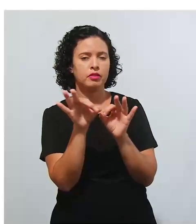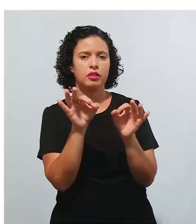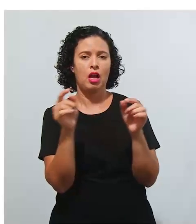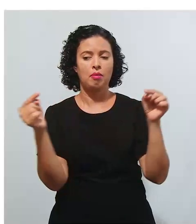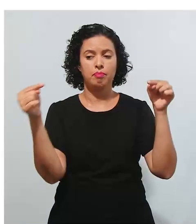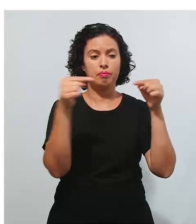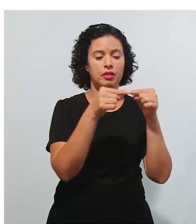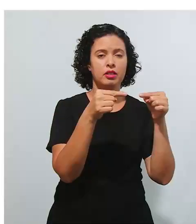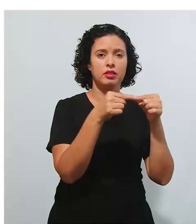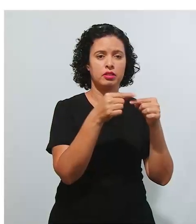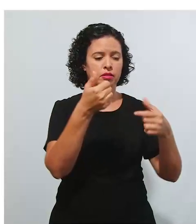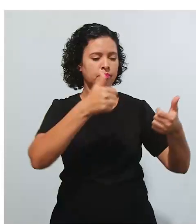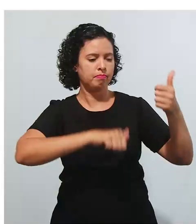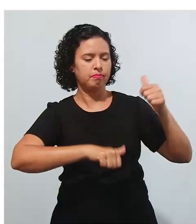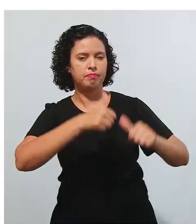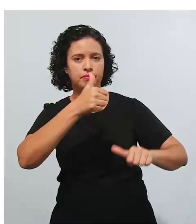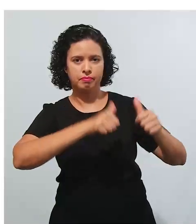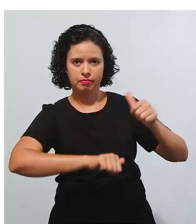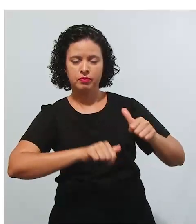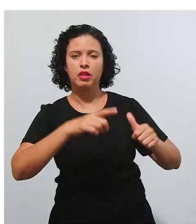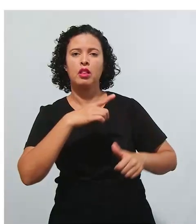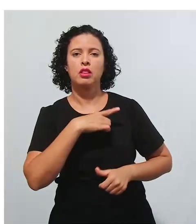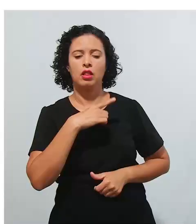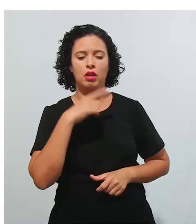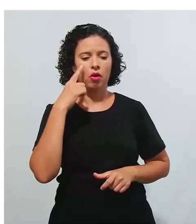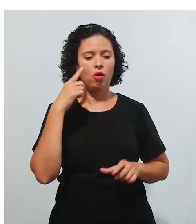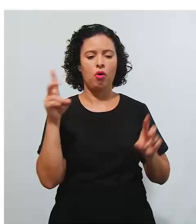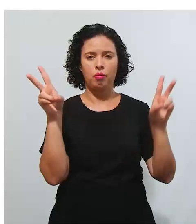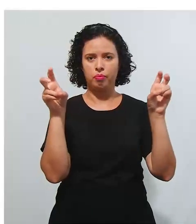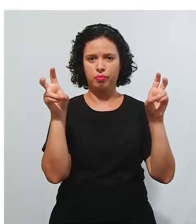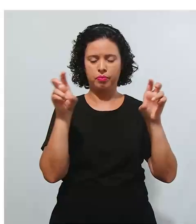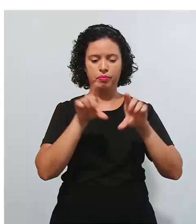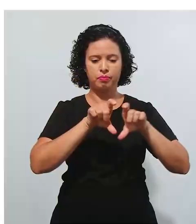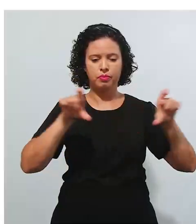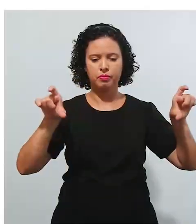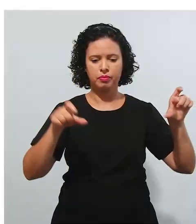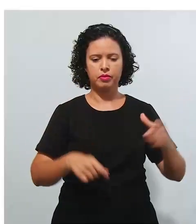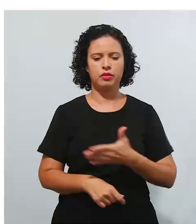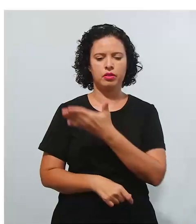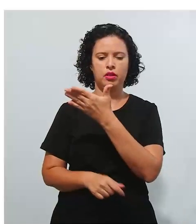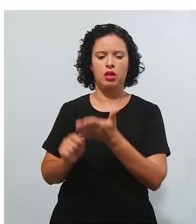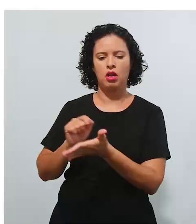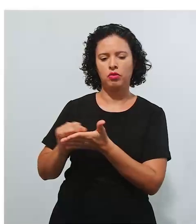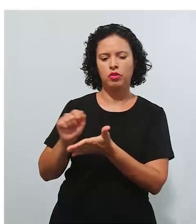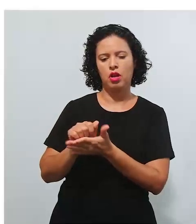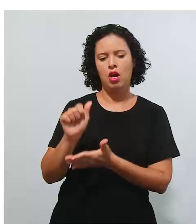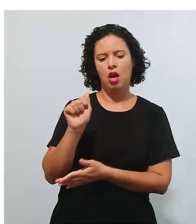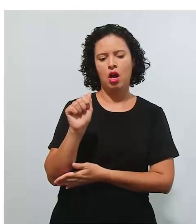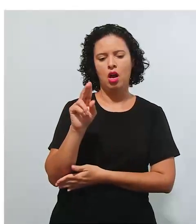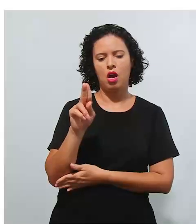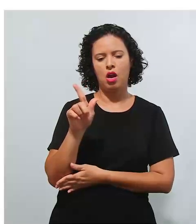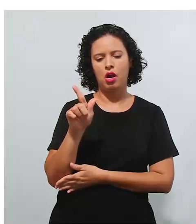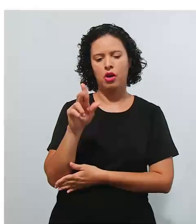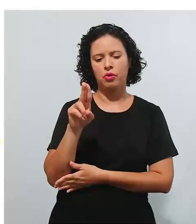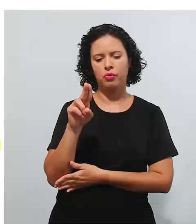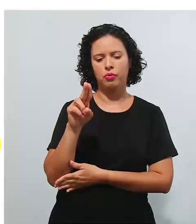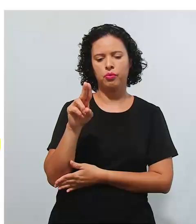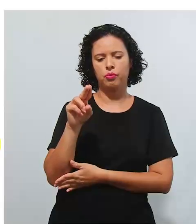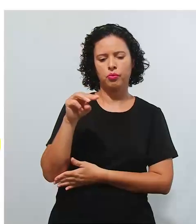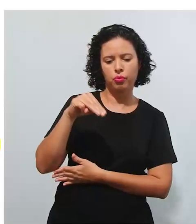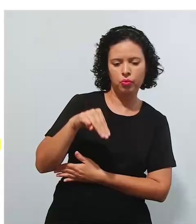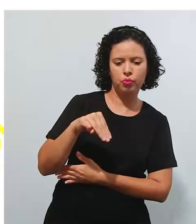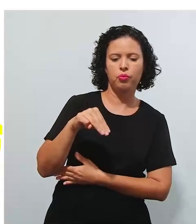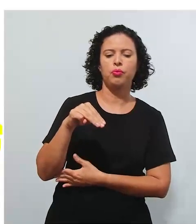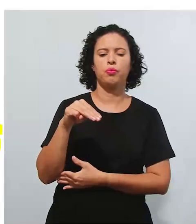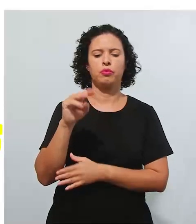a execução e avaliação. A gente tem uma citação aqui dessa obra desses autores, algum, Riscado e Menezes, um artigo que a